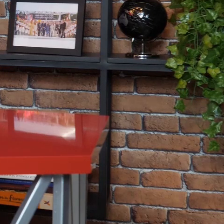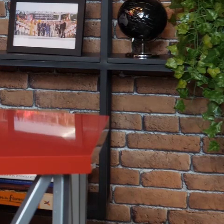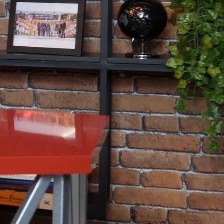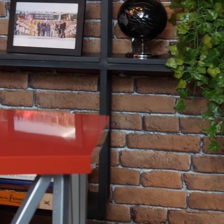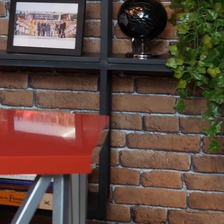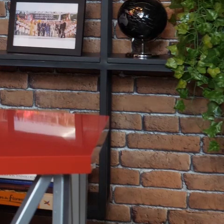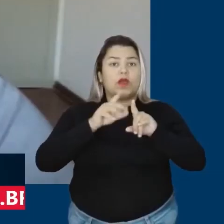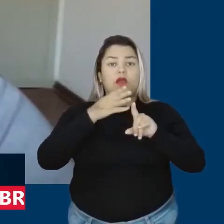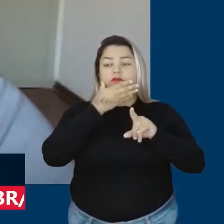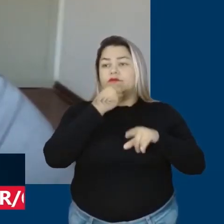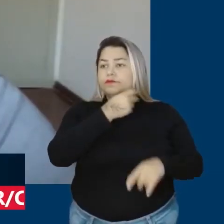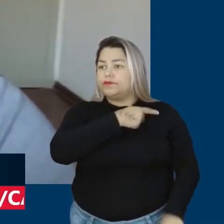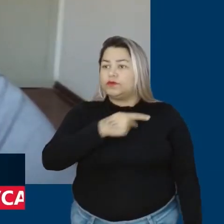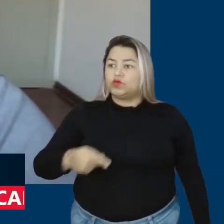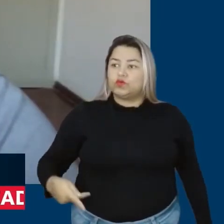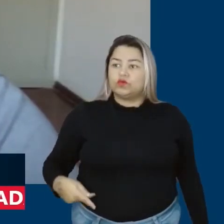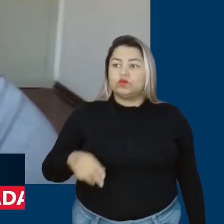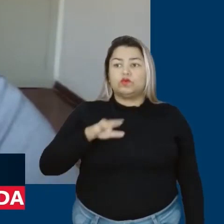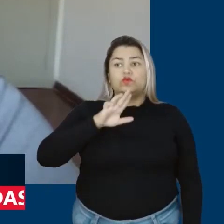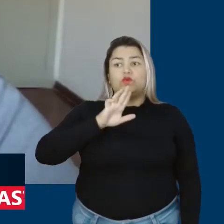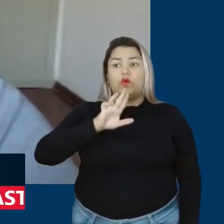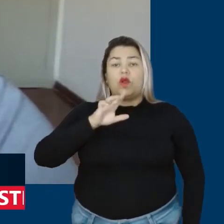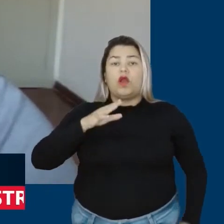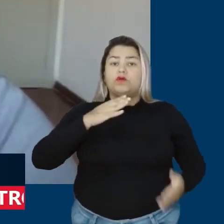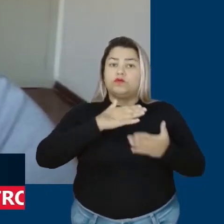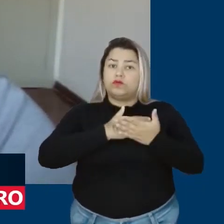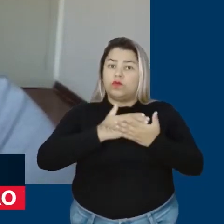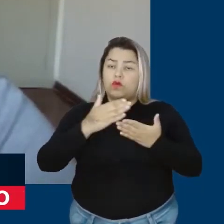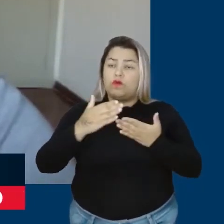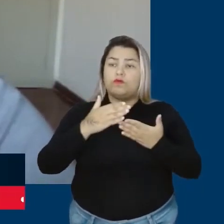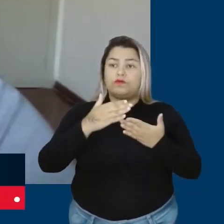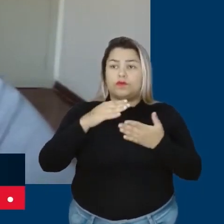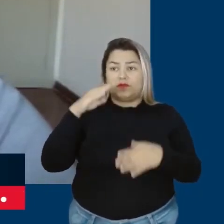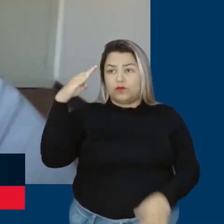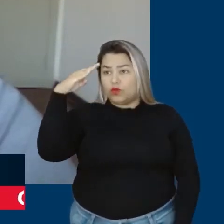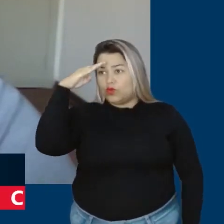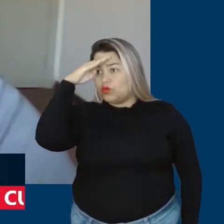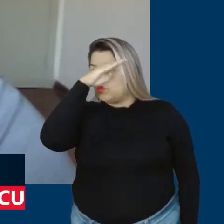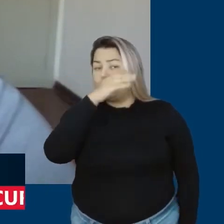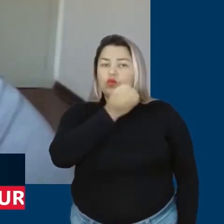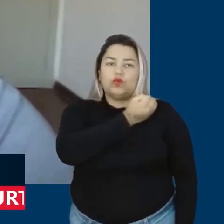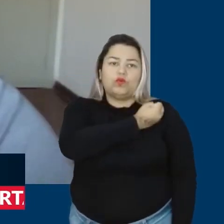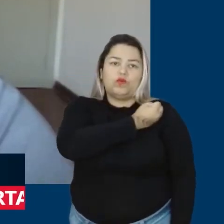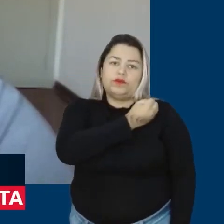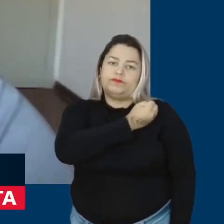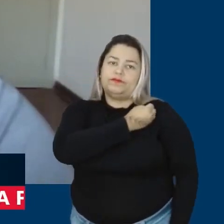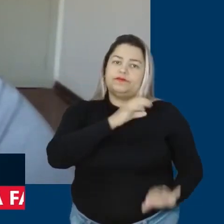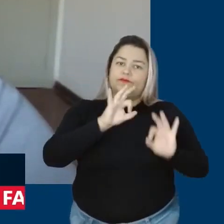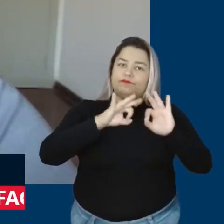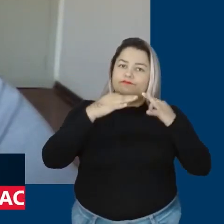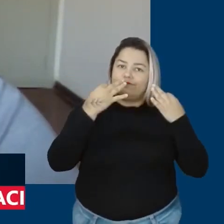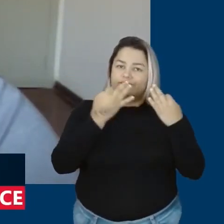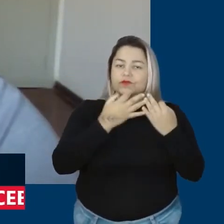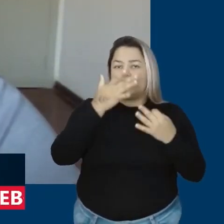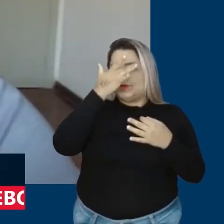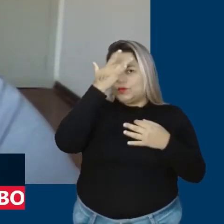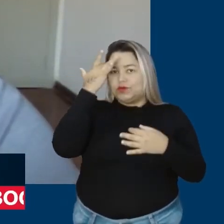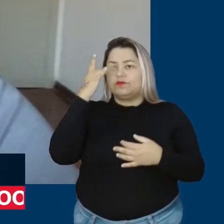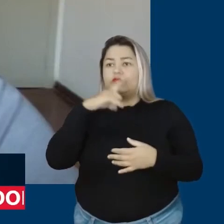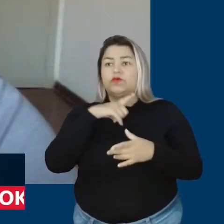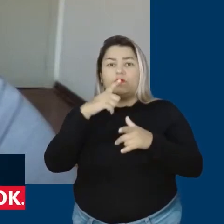de dívidas. Durante o governo Bolsonaro, o número de famílias, de pessoas endividadas chegou